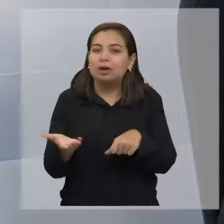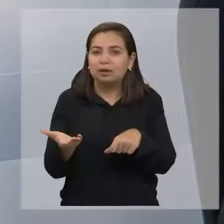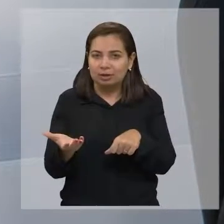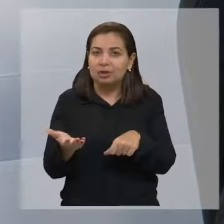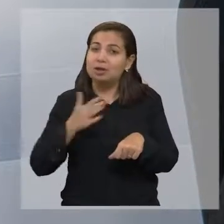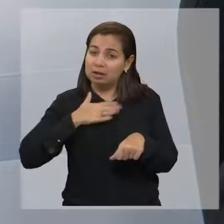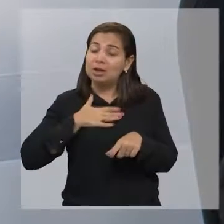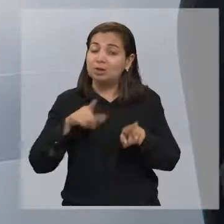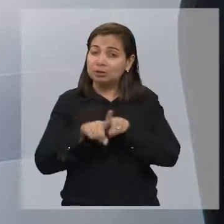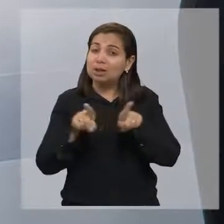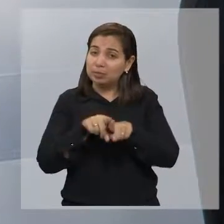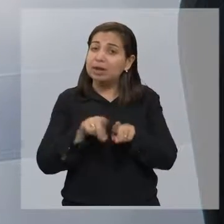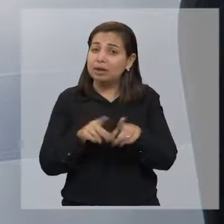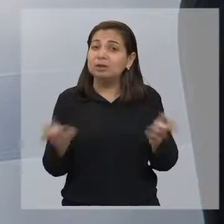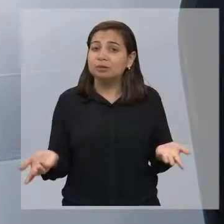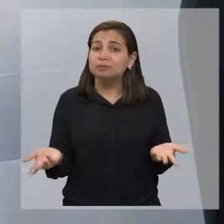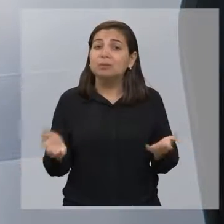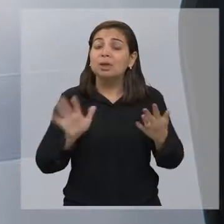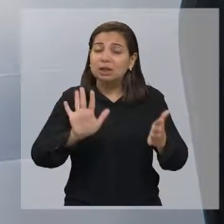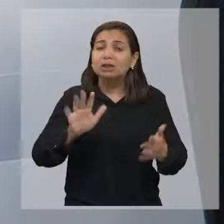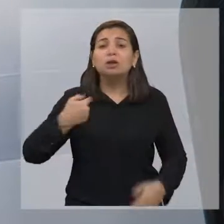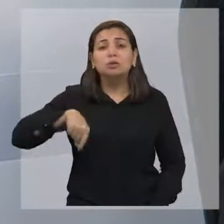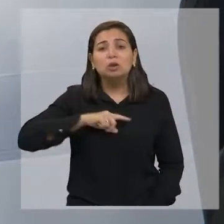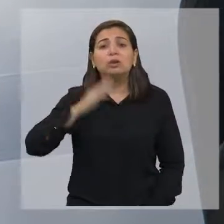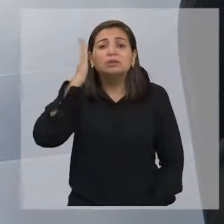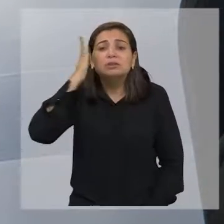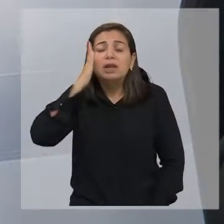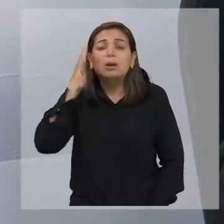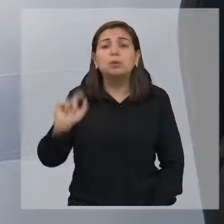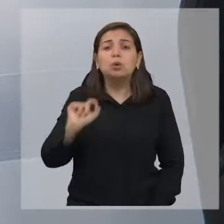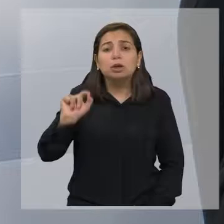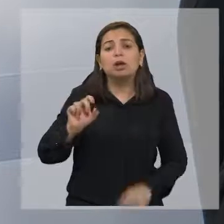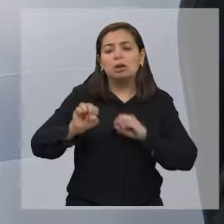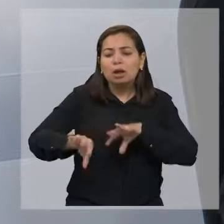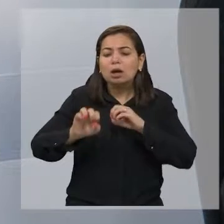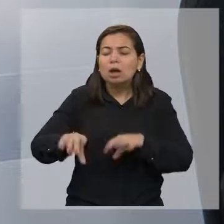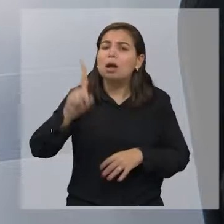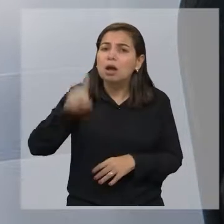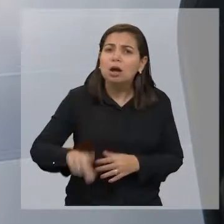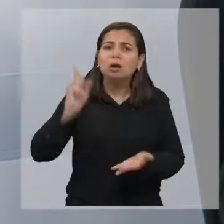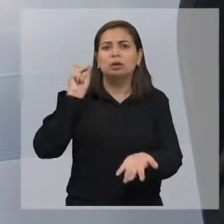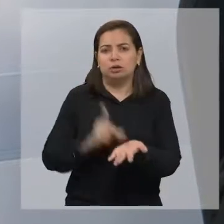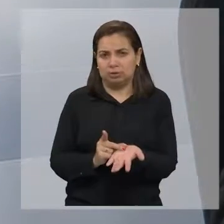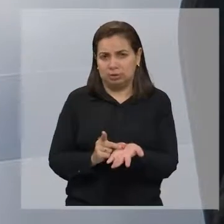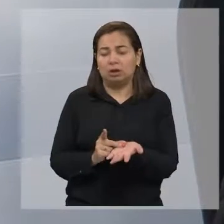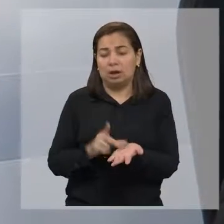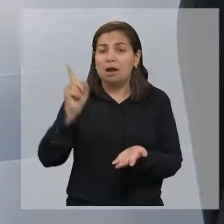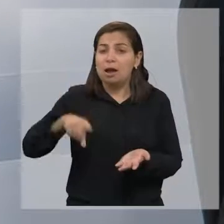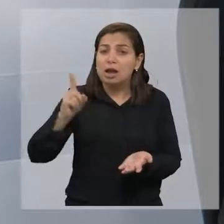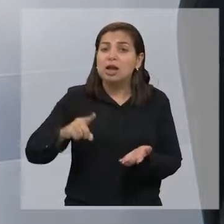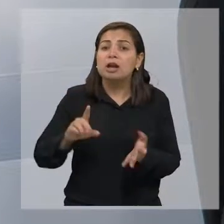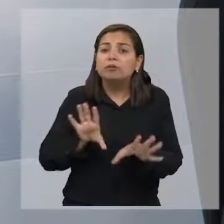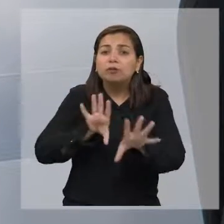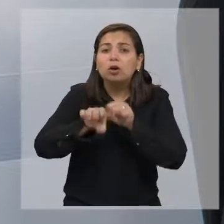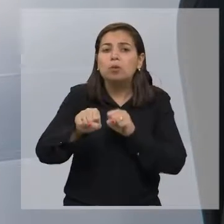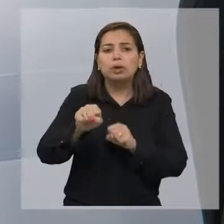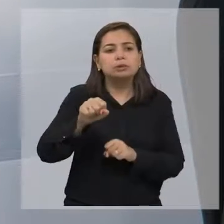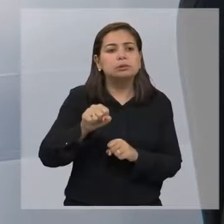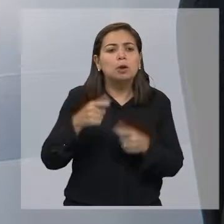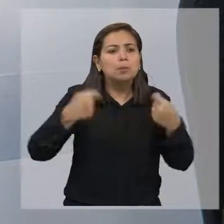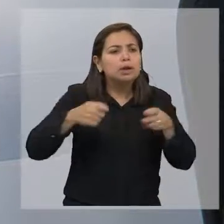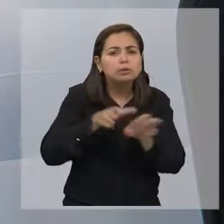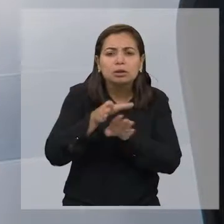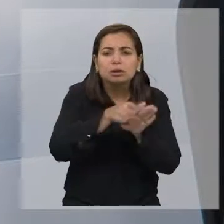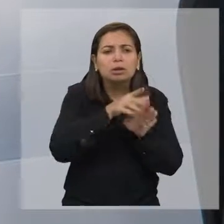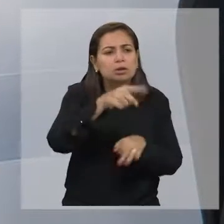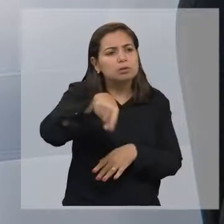Organização do Estado. Então a gente sabe que isso faz parte da educação integral, da formação cidadã. É muito